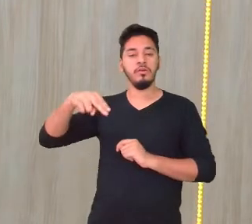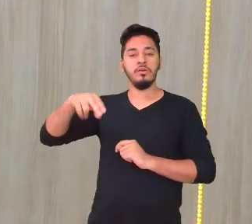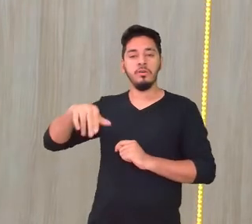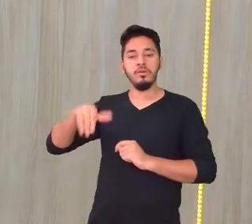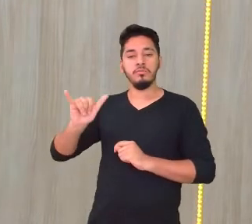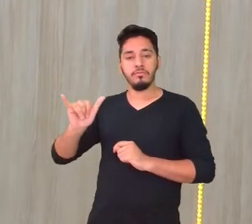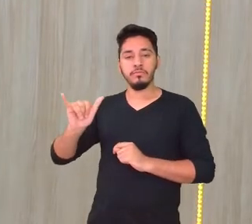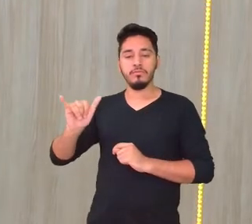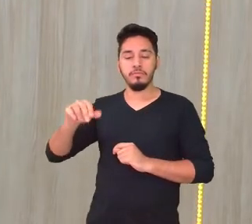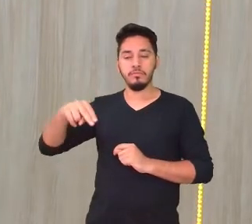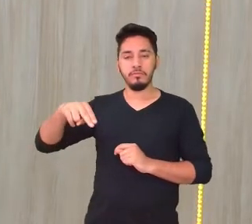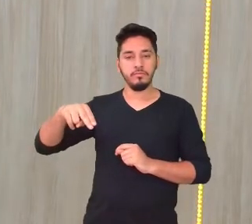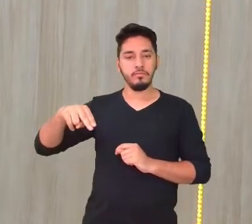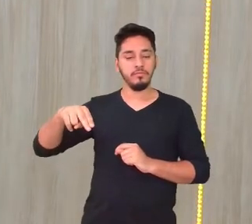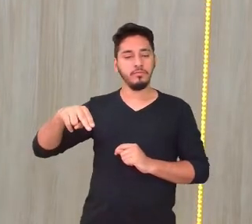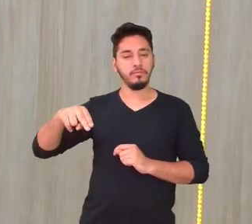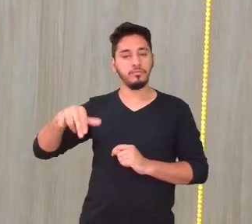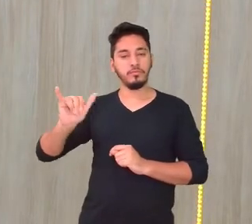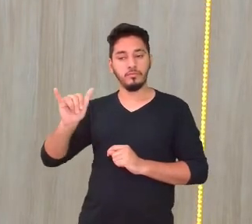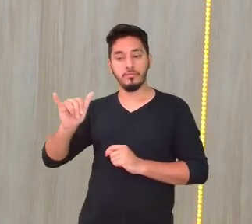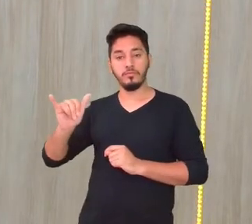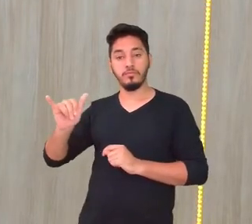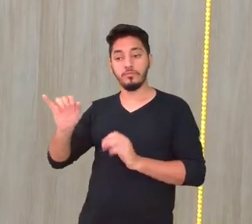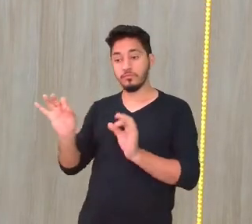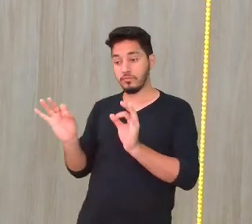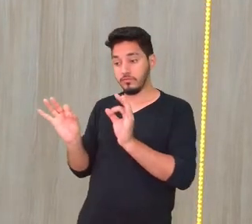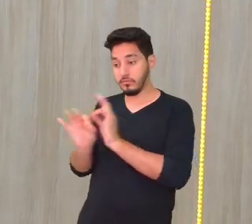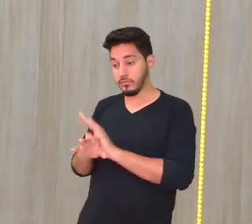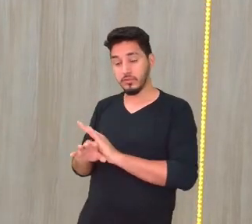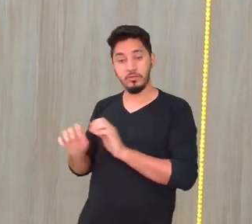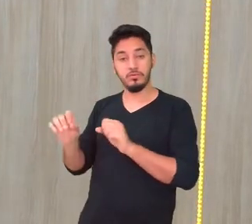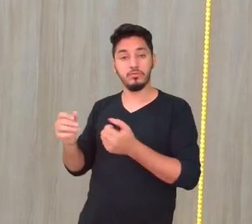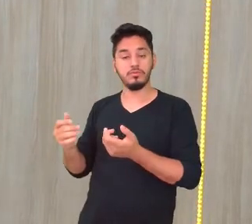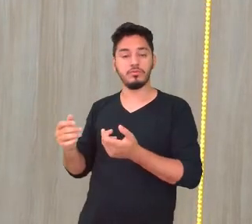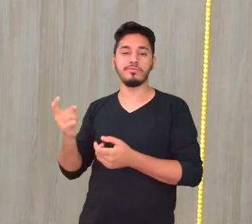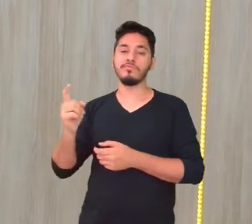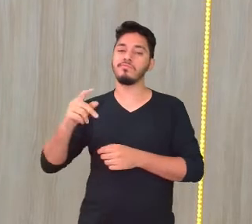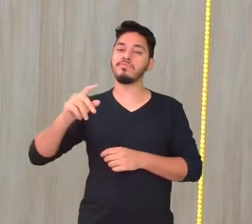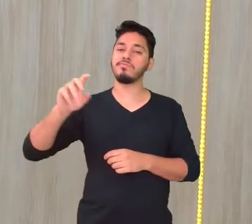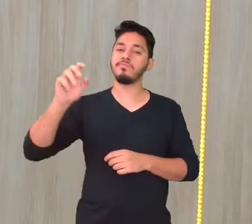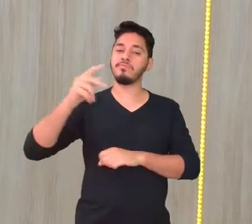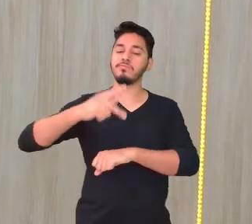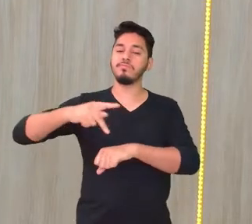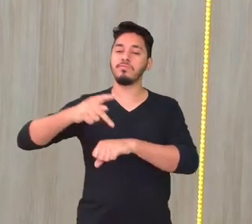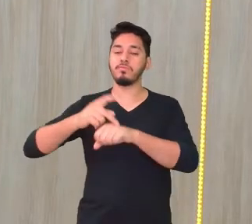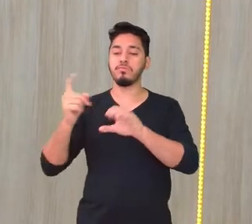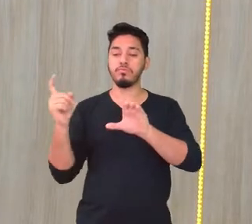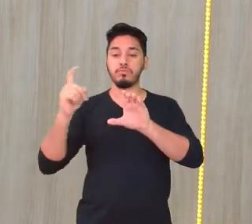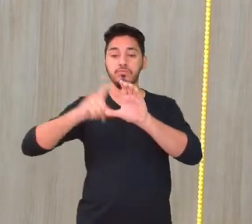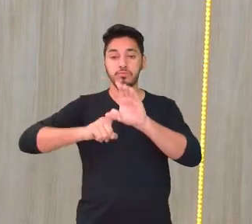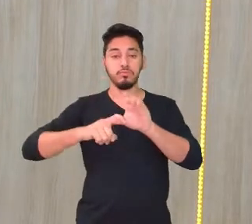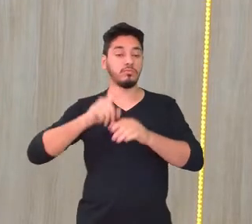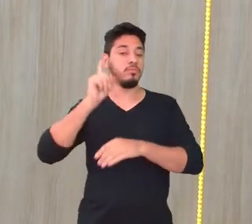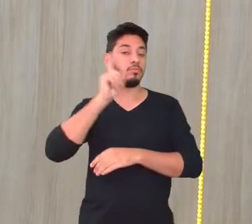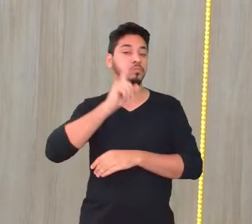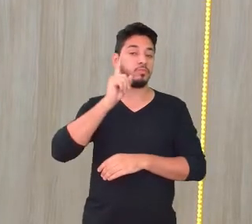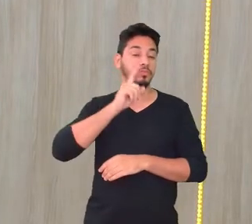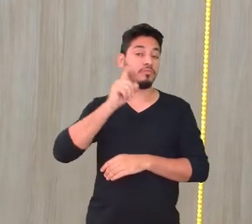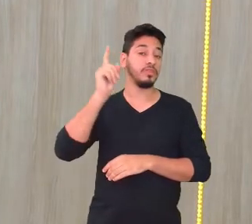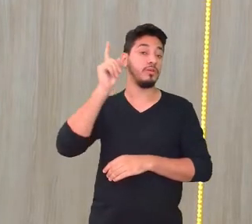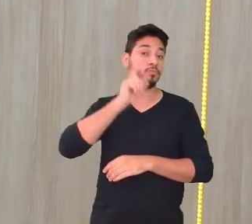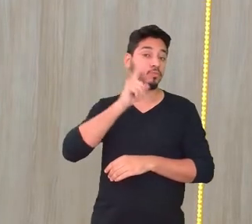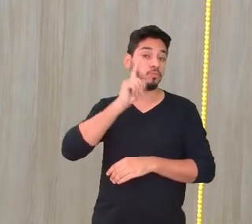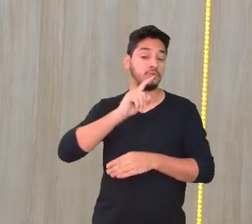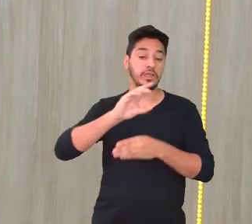que, como esses outros países eles dependiam economicamente dos Estados Unidos, e os Estados Unidos entra em